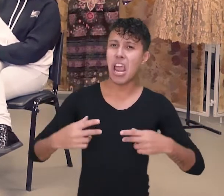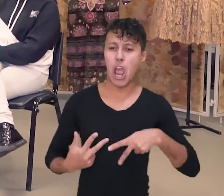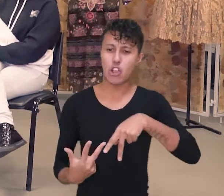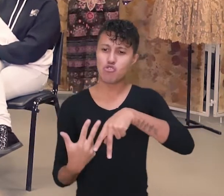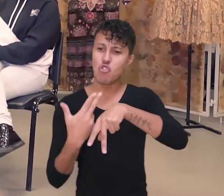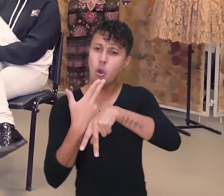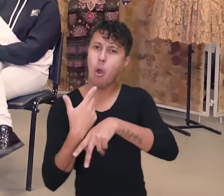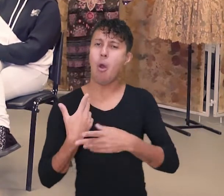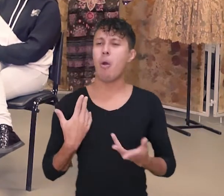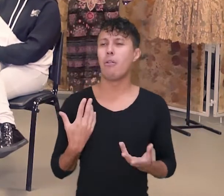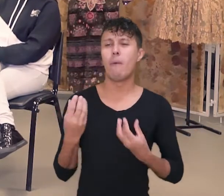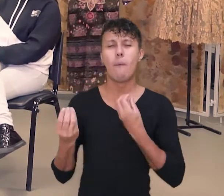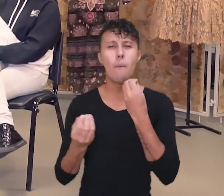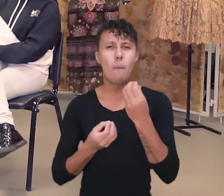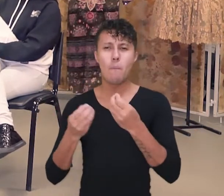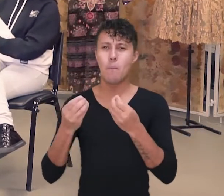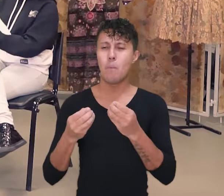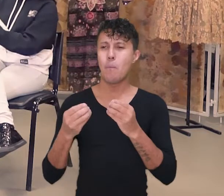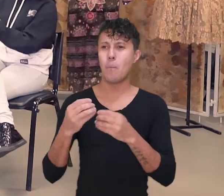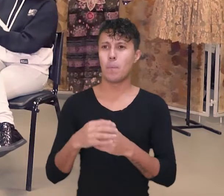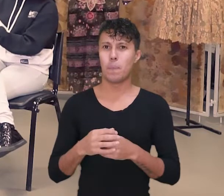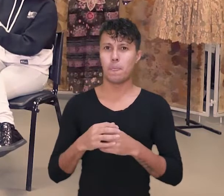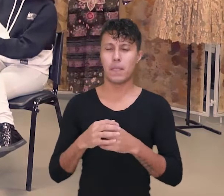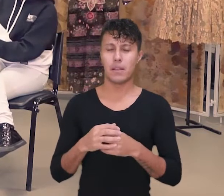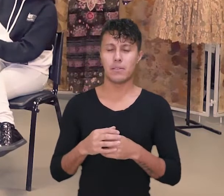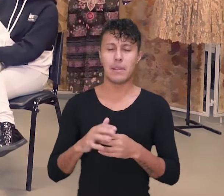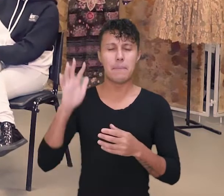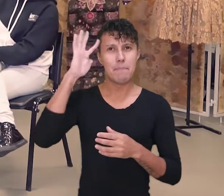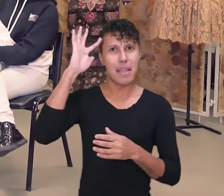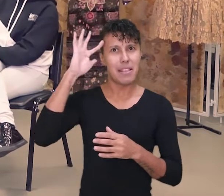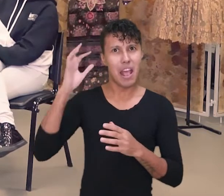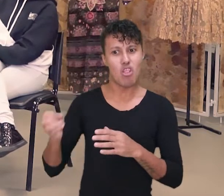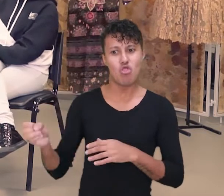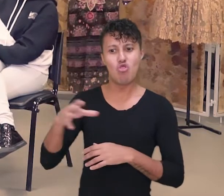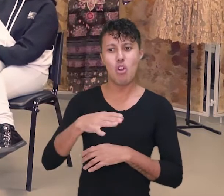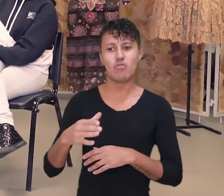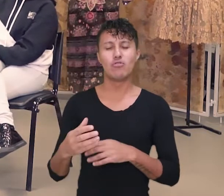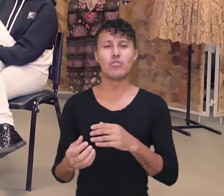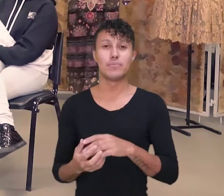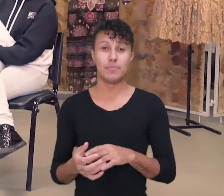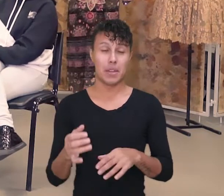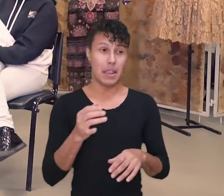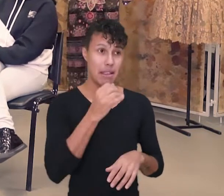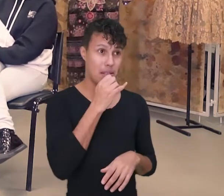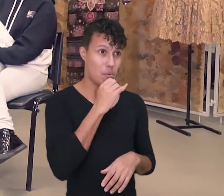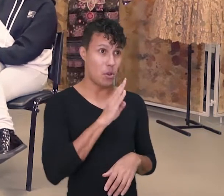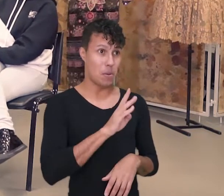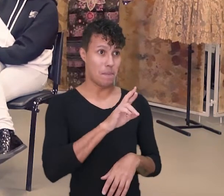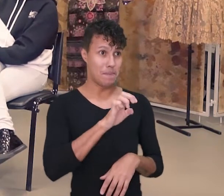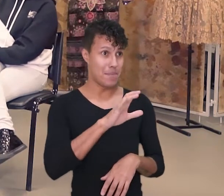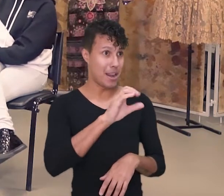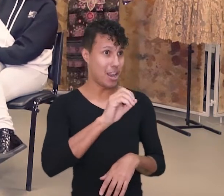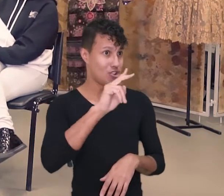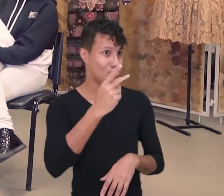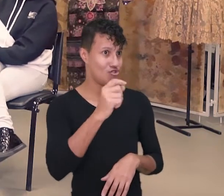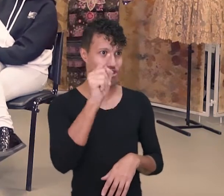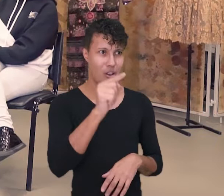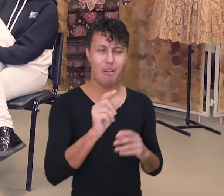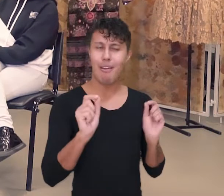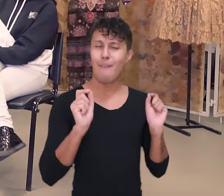diferente, sabe? Não, é muito difícil você ver algo 100% novo. Tanto que o brechó hoje em dia é um